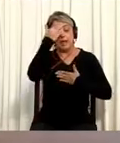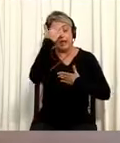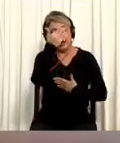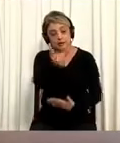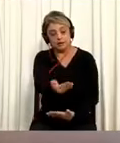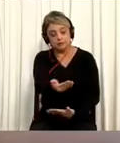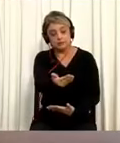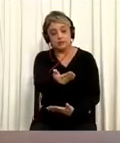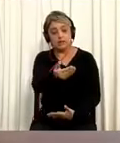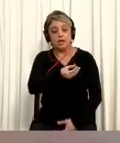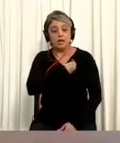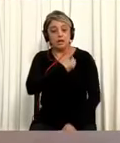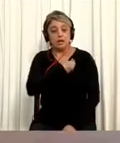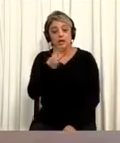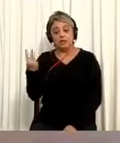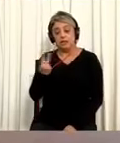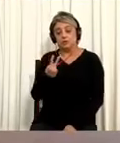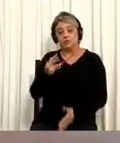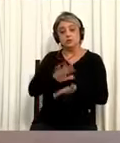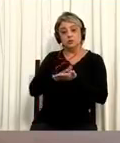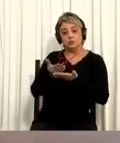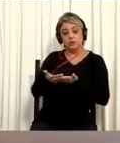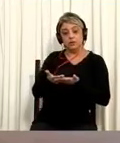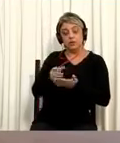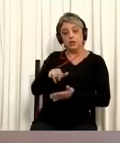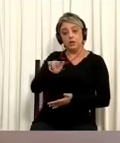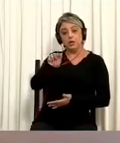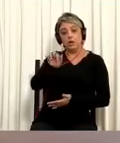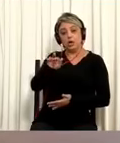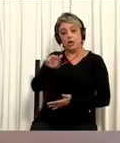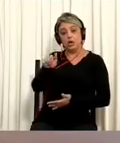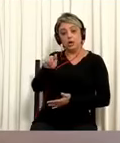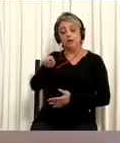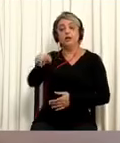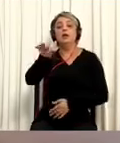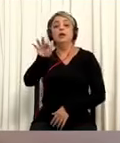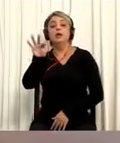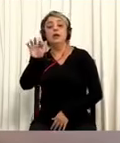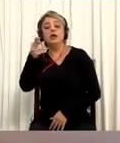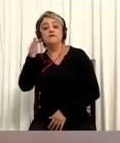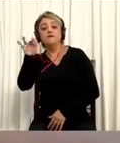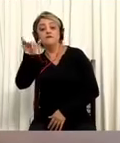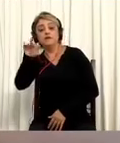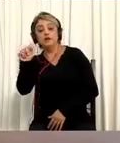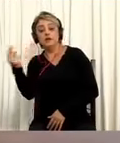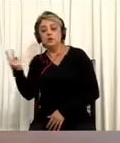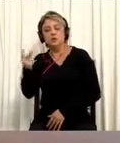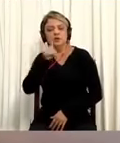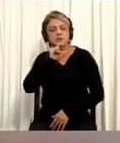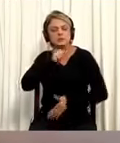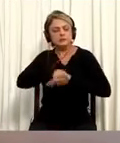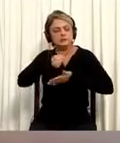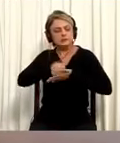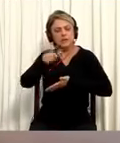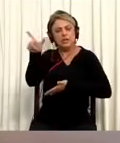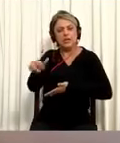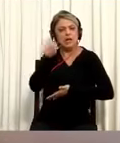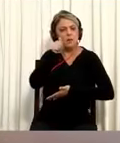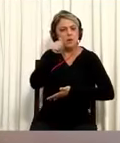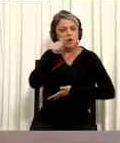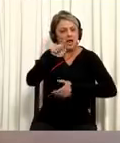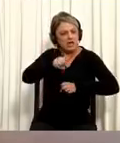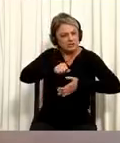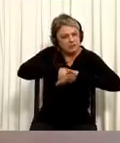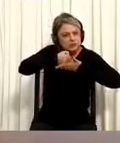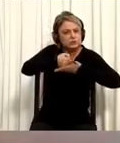agradecer a presença das duas companheiras, Yolanda Rocha, Ellen Frida, que são dois exemplos de luta, né, de